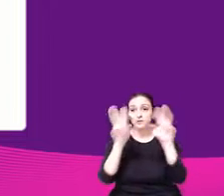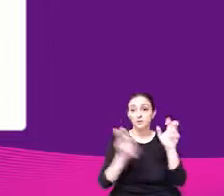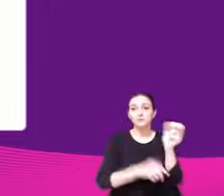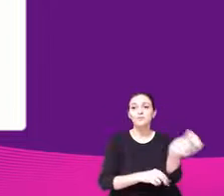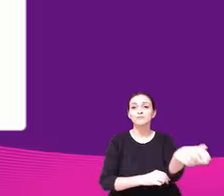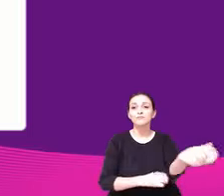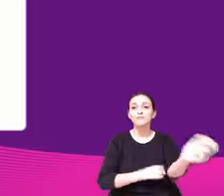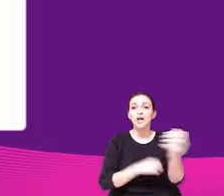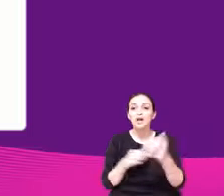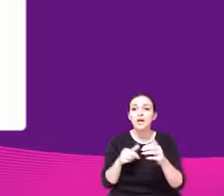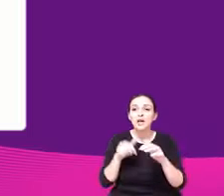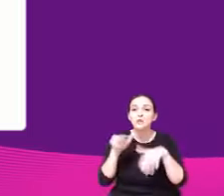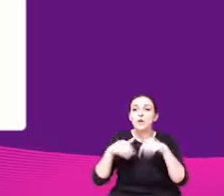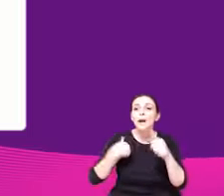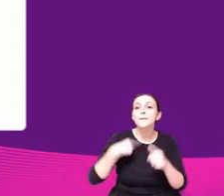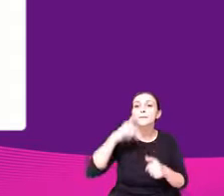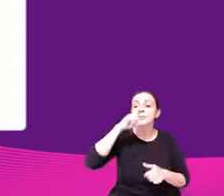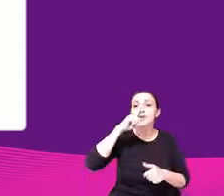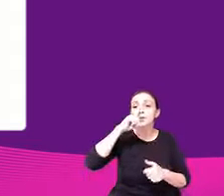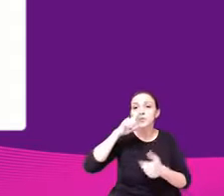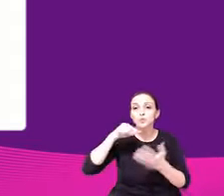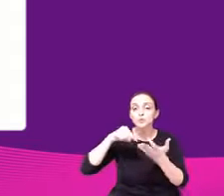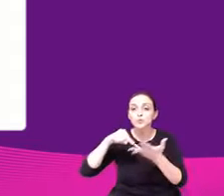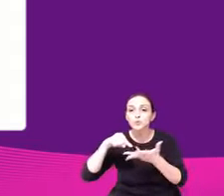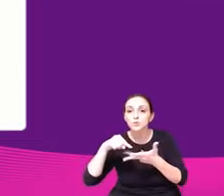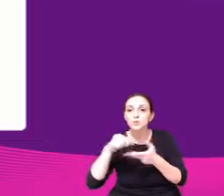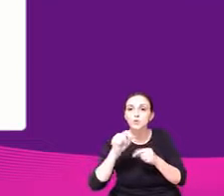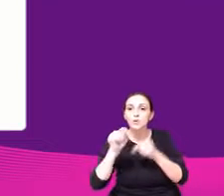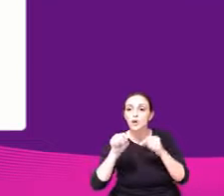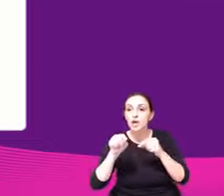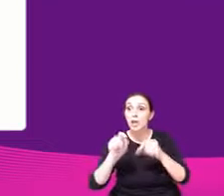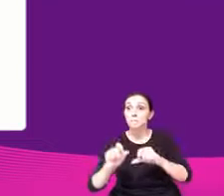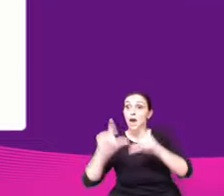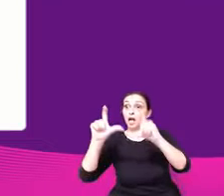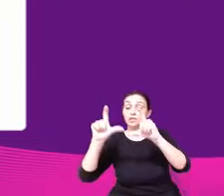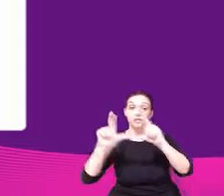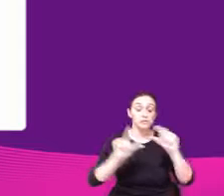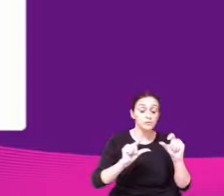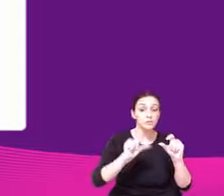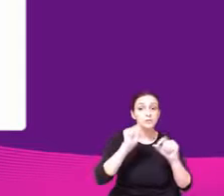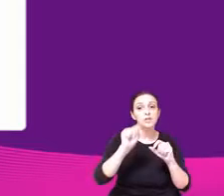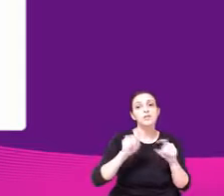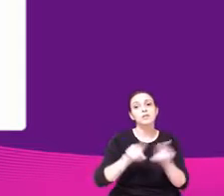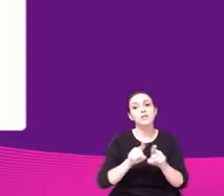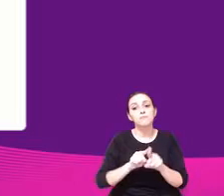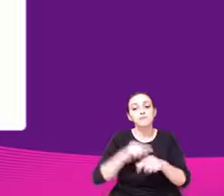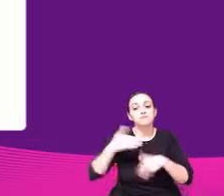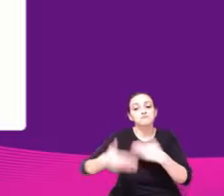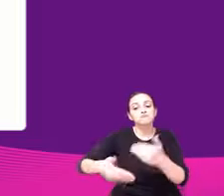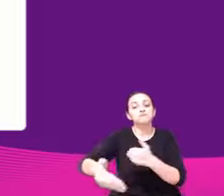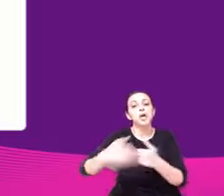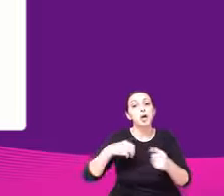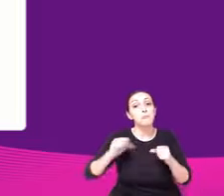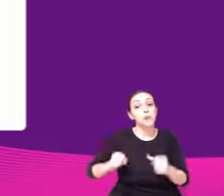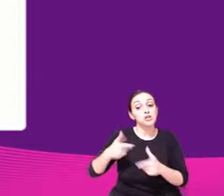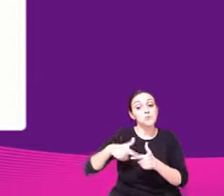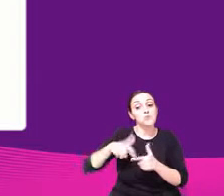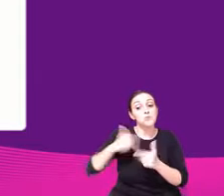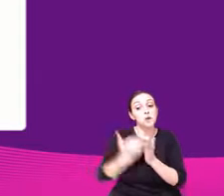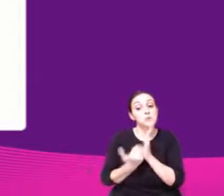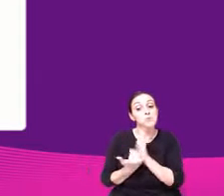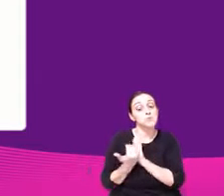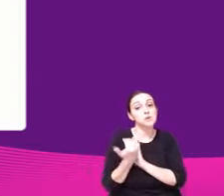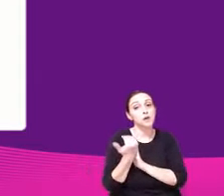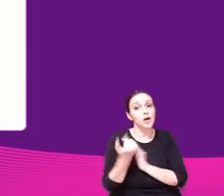estratificação de risco de doença renal e suas complicações, ela é uma coisa que poderia